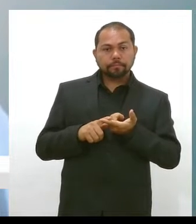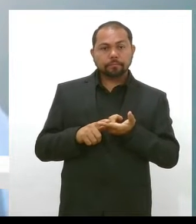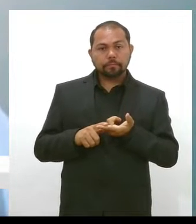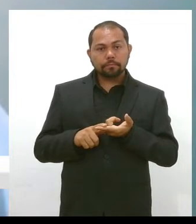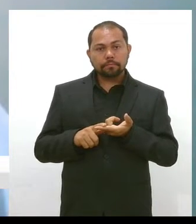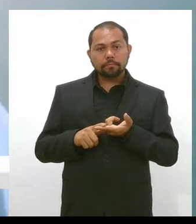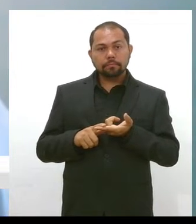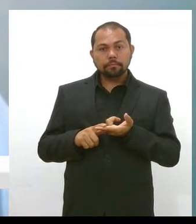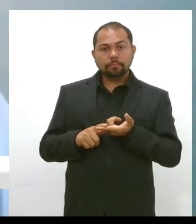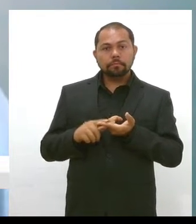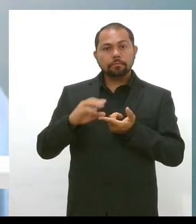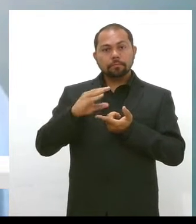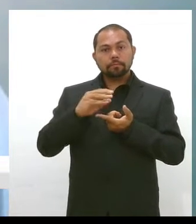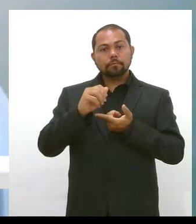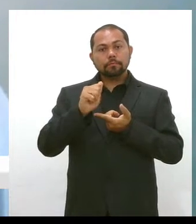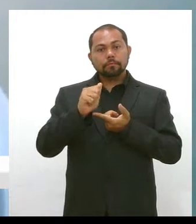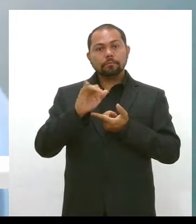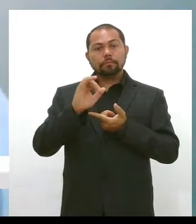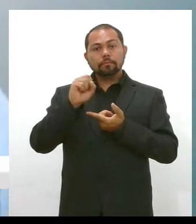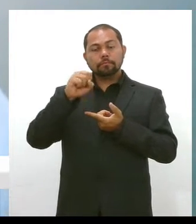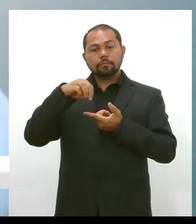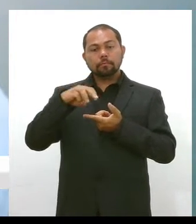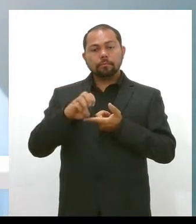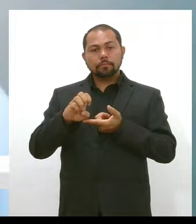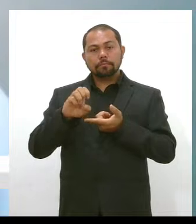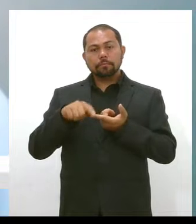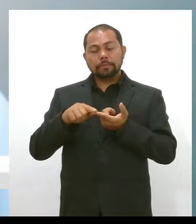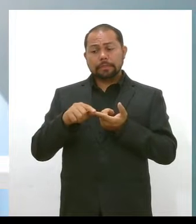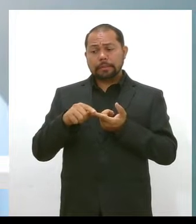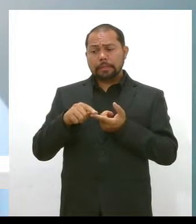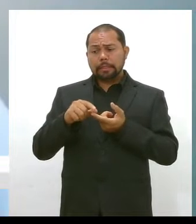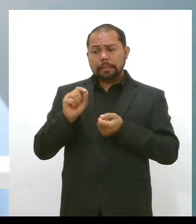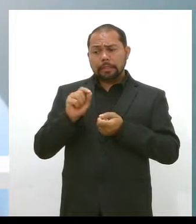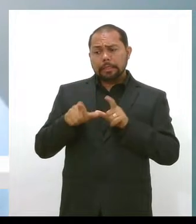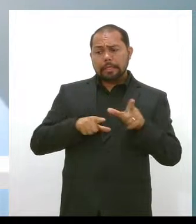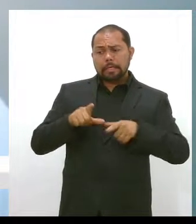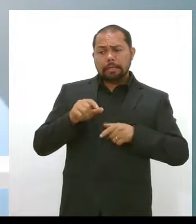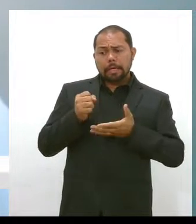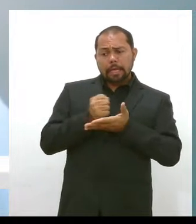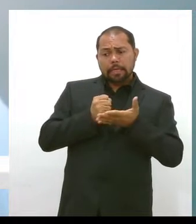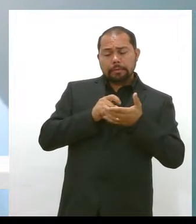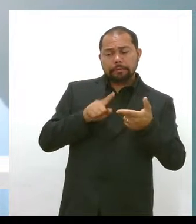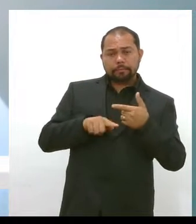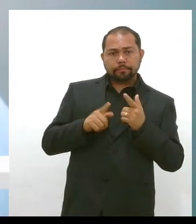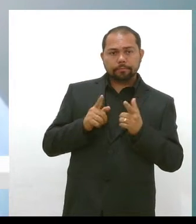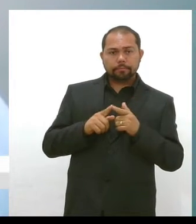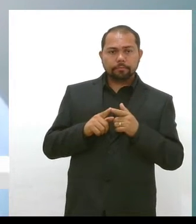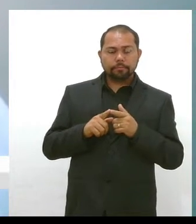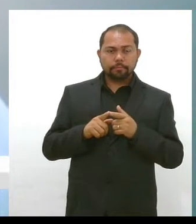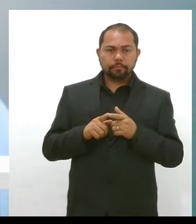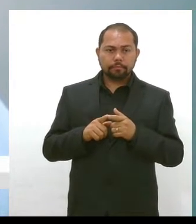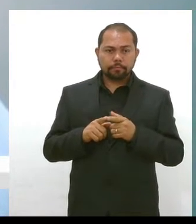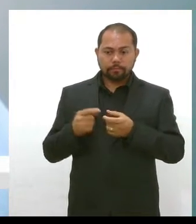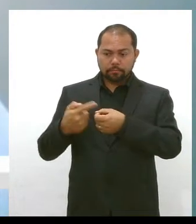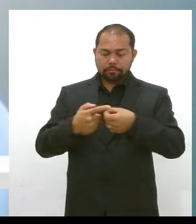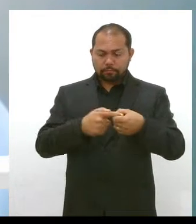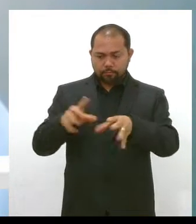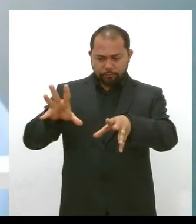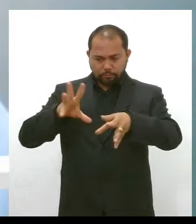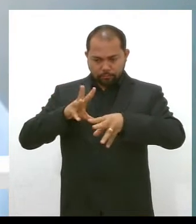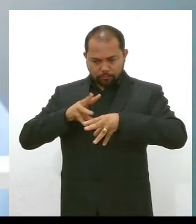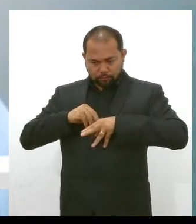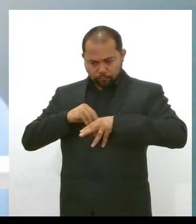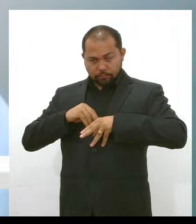o básico. Mas, então, quando os municípios assumiram esse papel, ficou